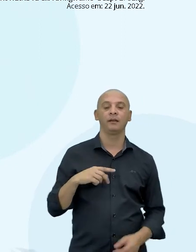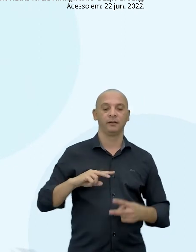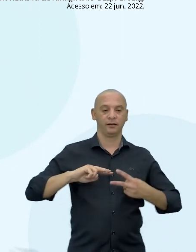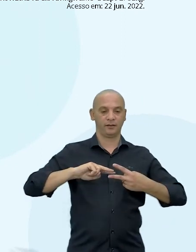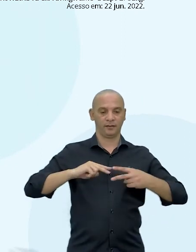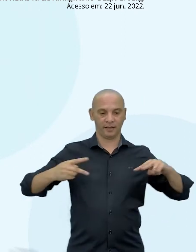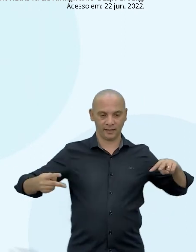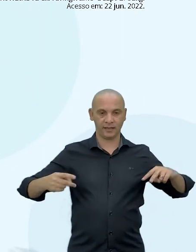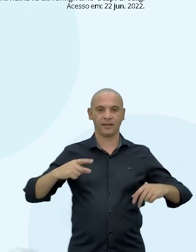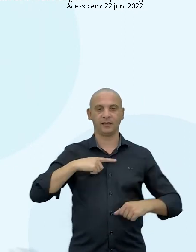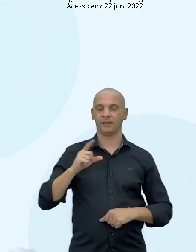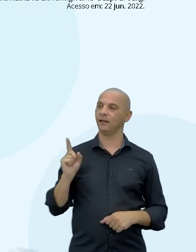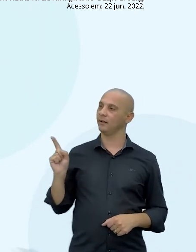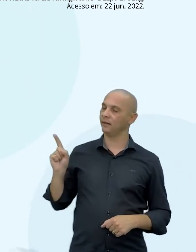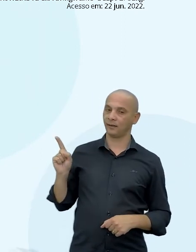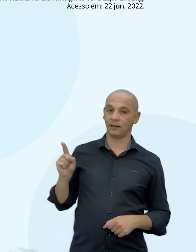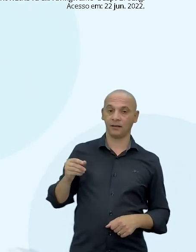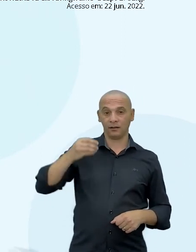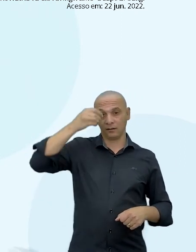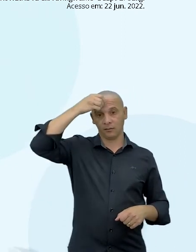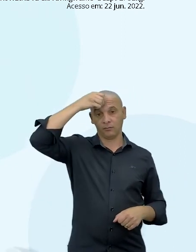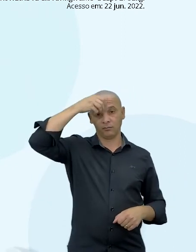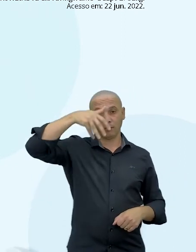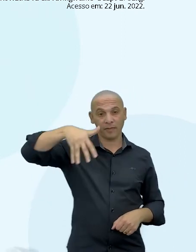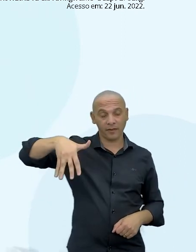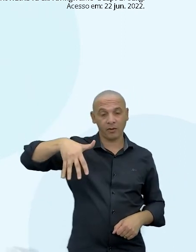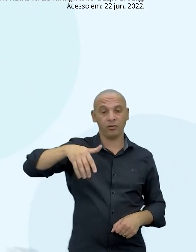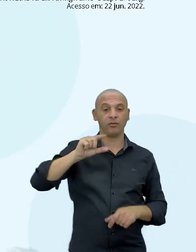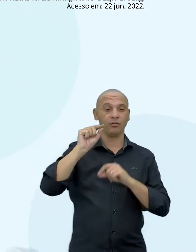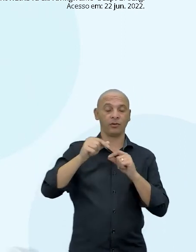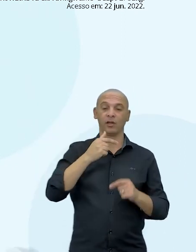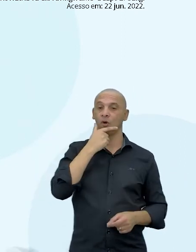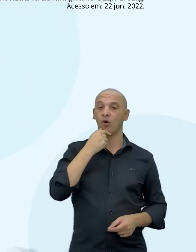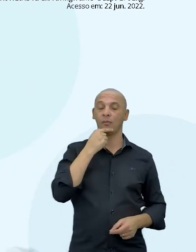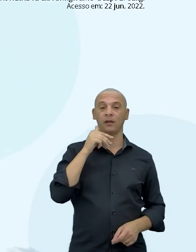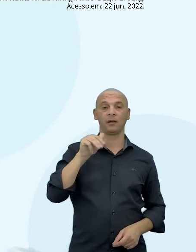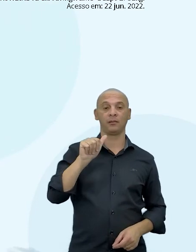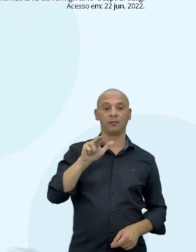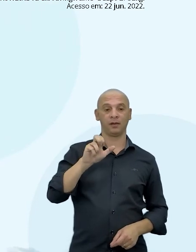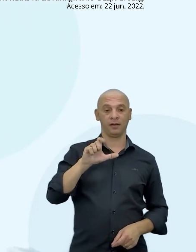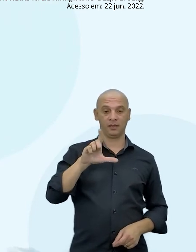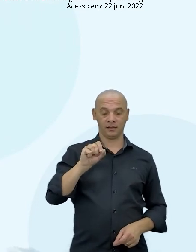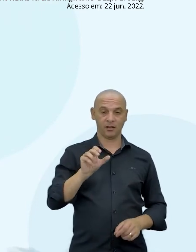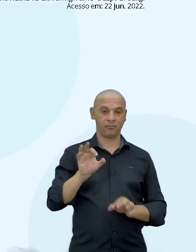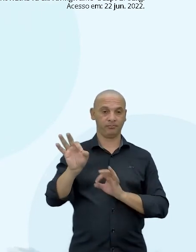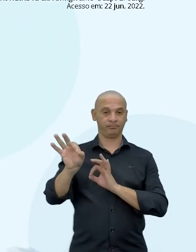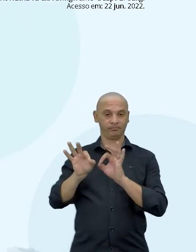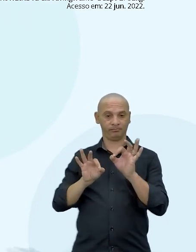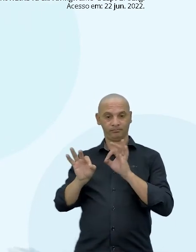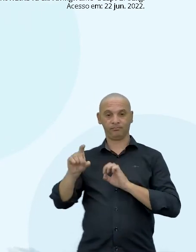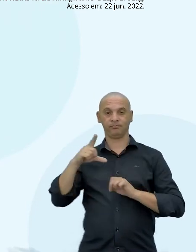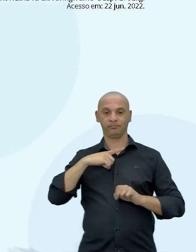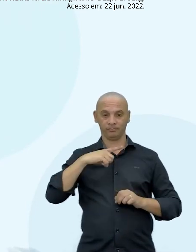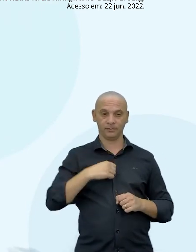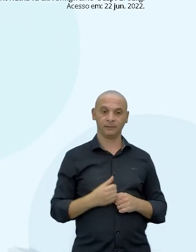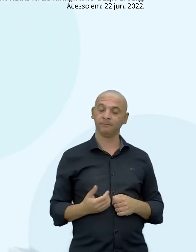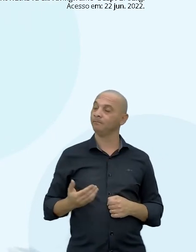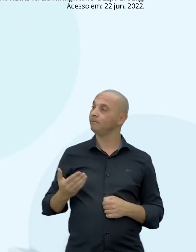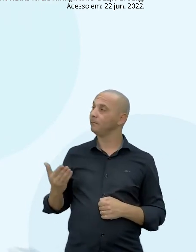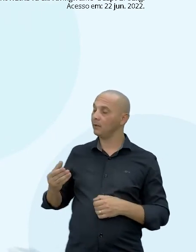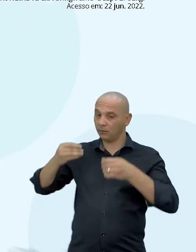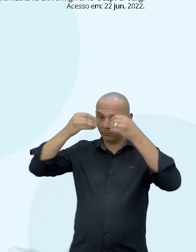aí, para deixar para vocês, eu deixei aqui no material, tá? Mas vocês têm no link no último slide. Aqui tem um mapa mental, que é